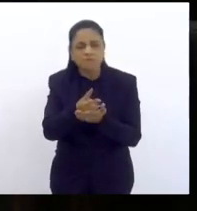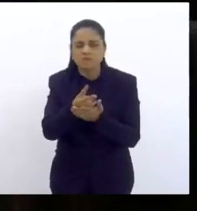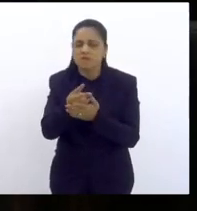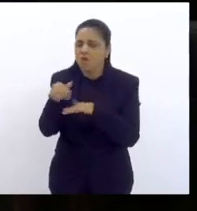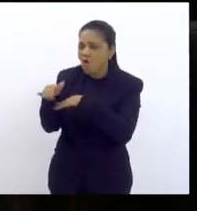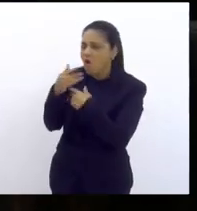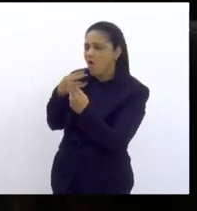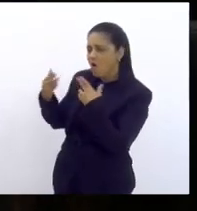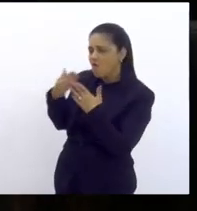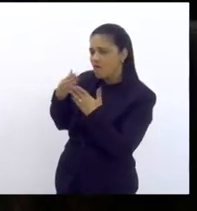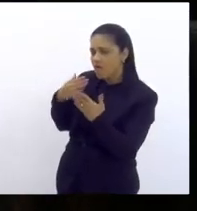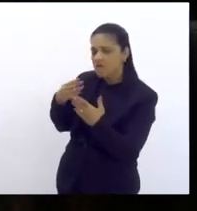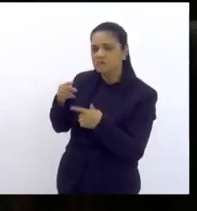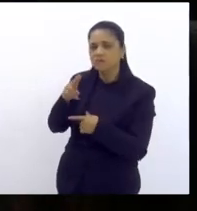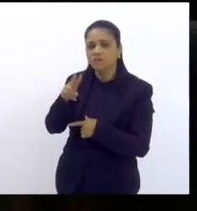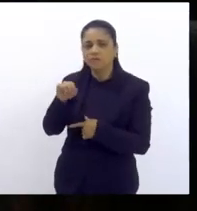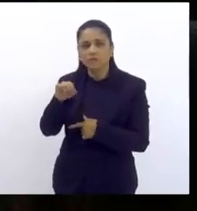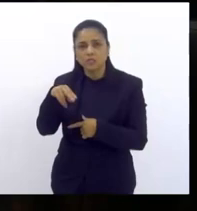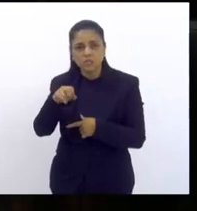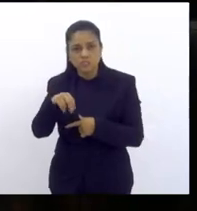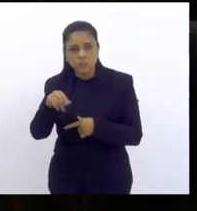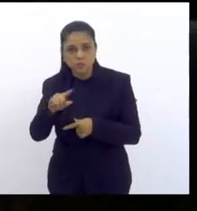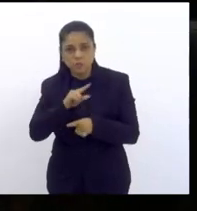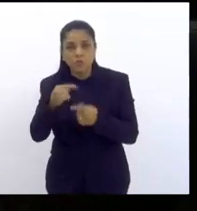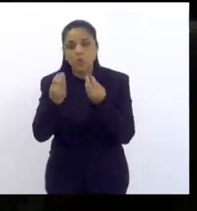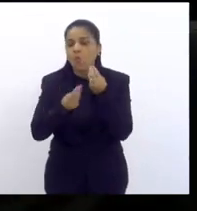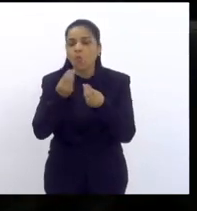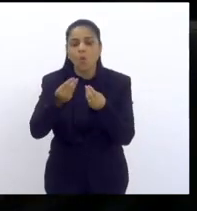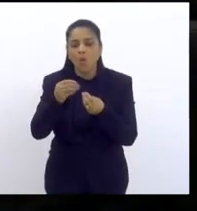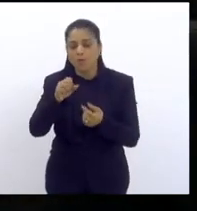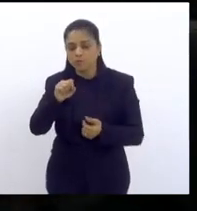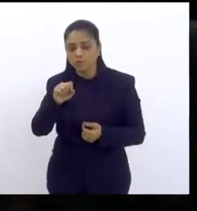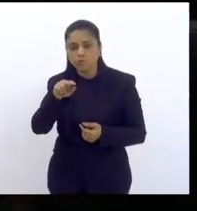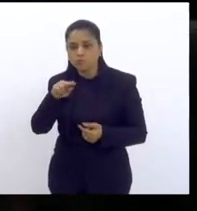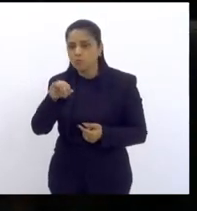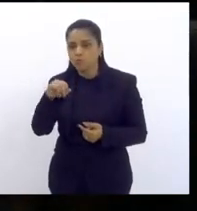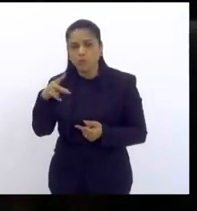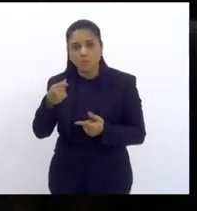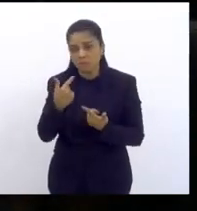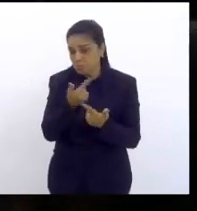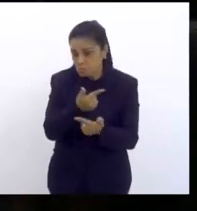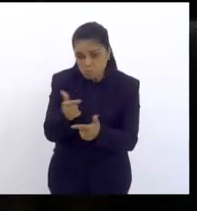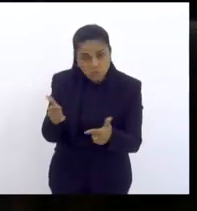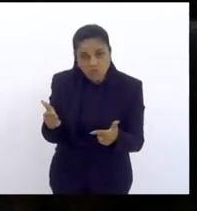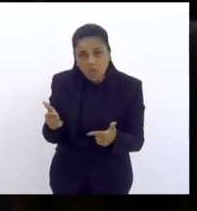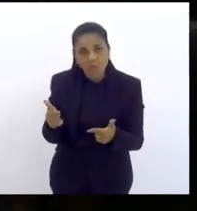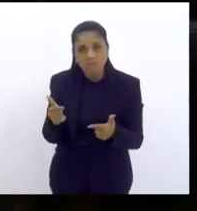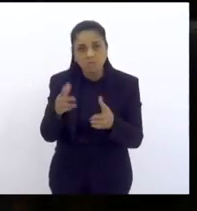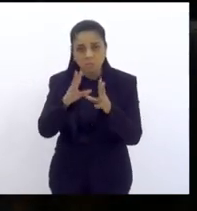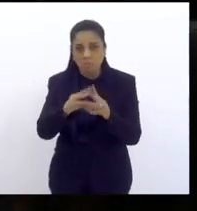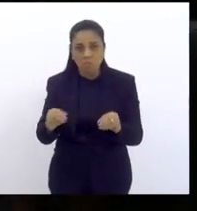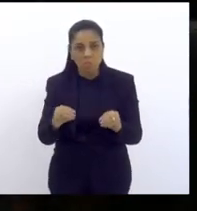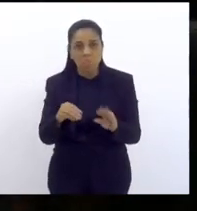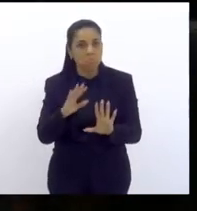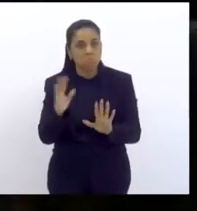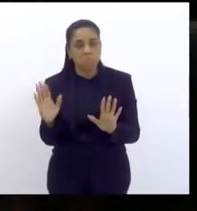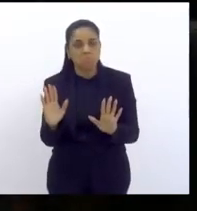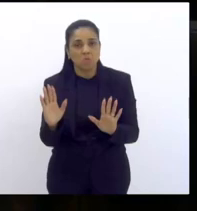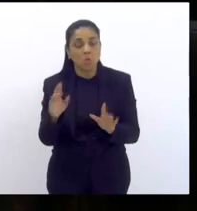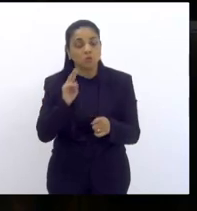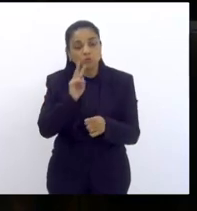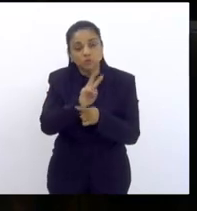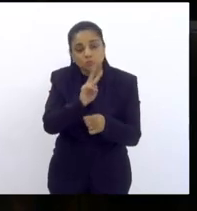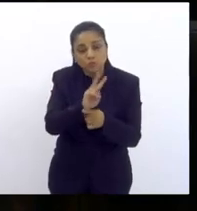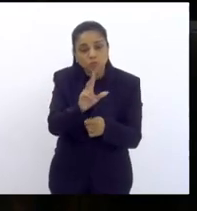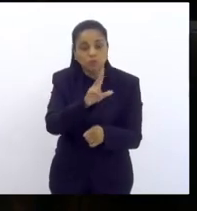Vinícius se não fosse a suipa e eu digo assim pelo nome de animais coisa briga se não fosse a Suíça se não fosse Os